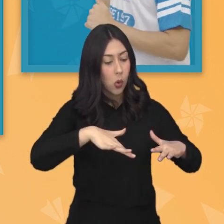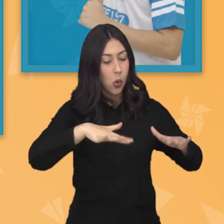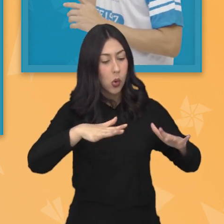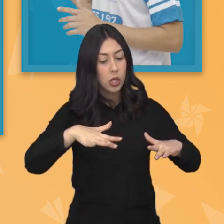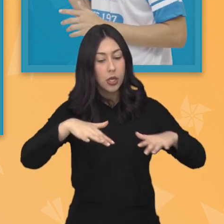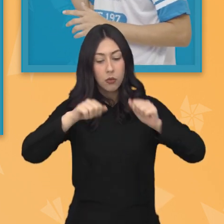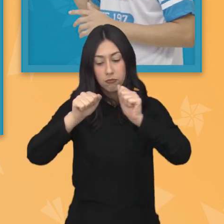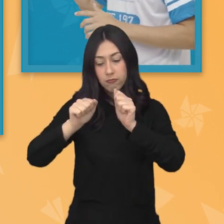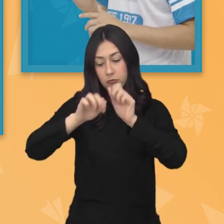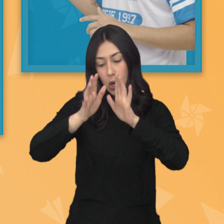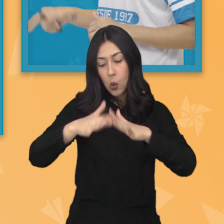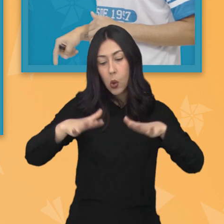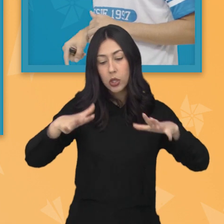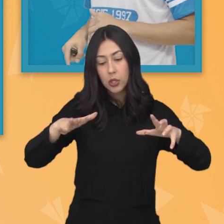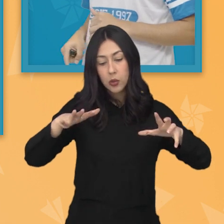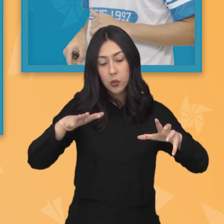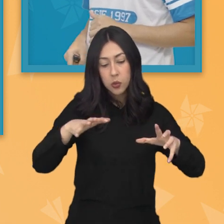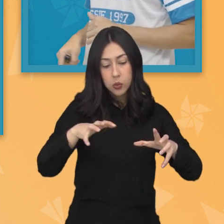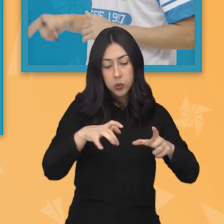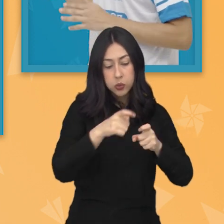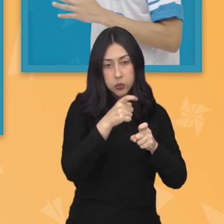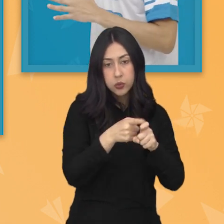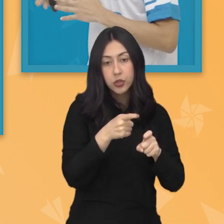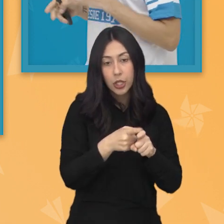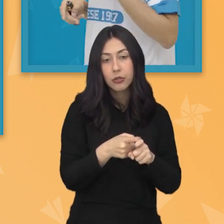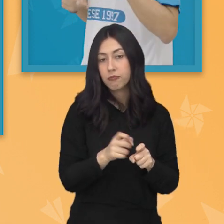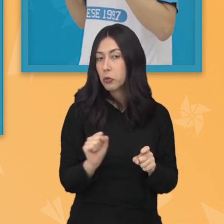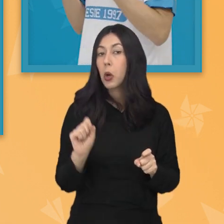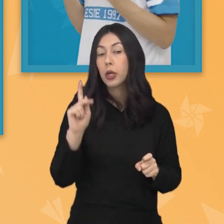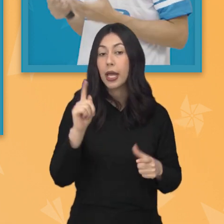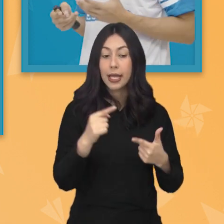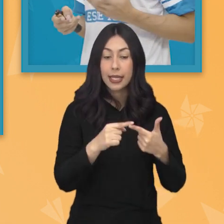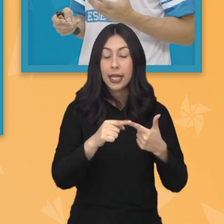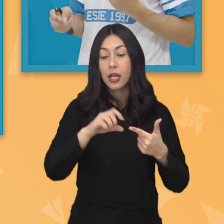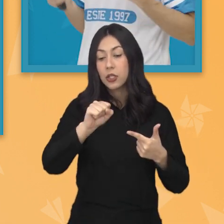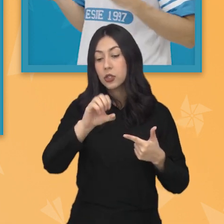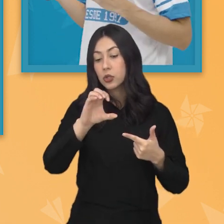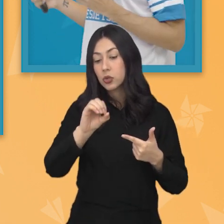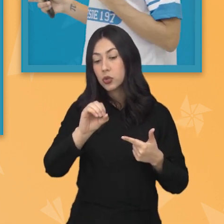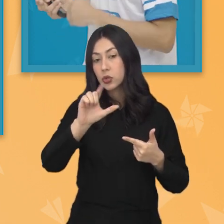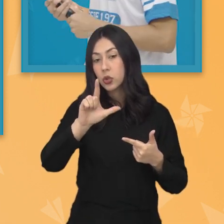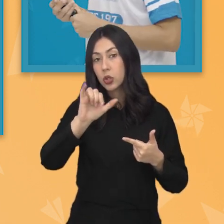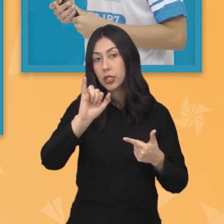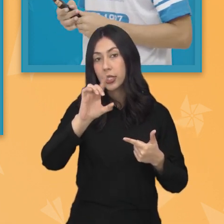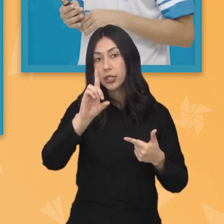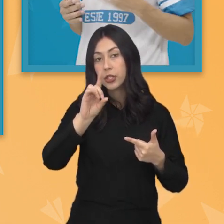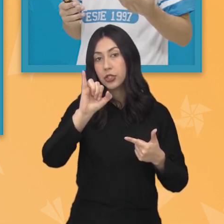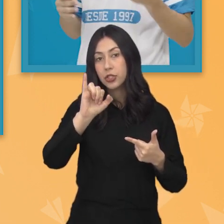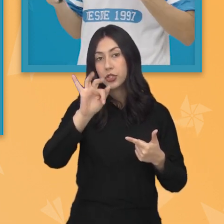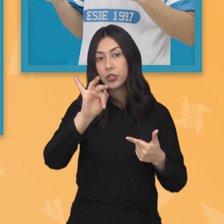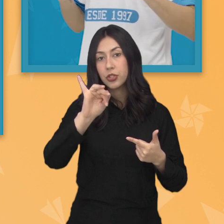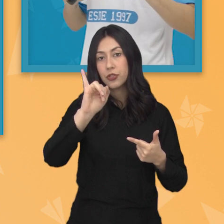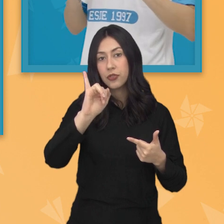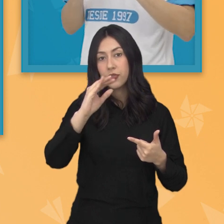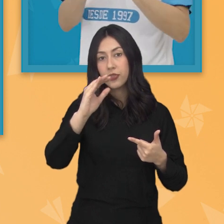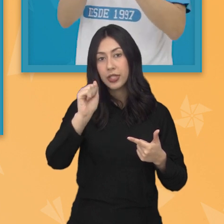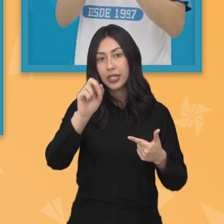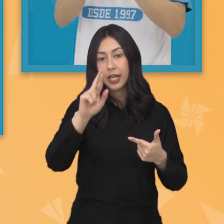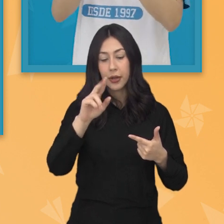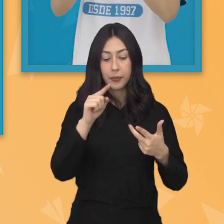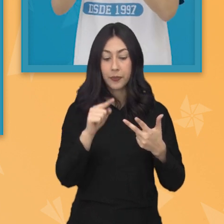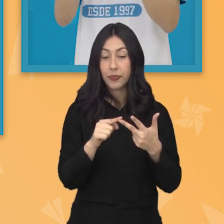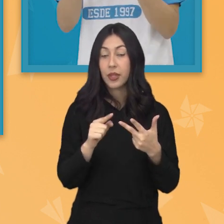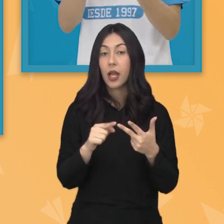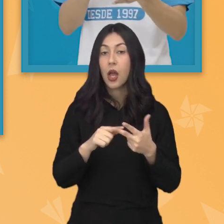Então, tranquilo também. O fenômeno 3, uma toalha molhada estendida no varal. É importante essa parte estar molhada,